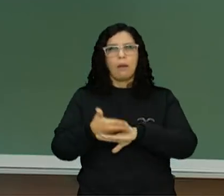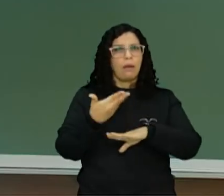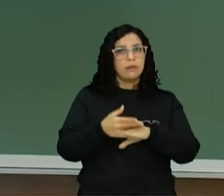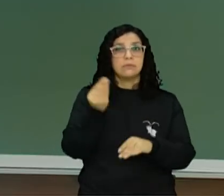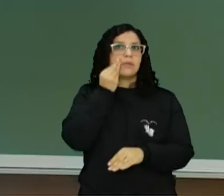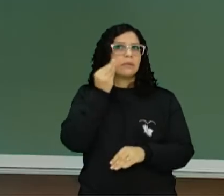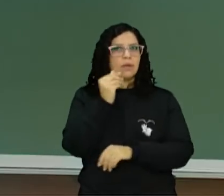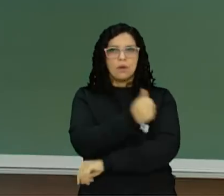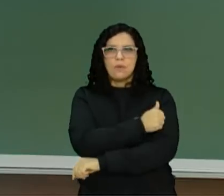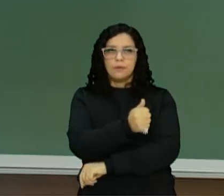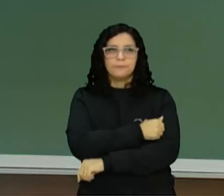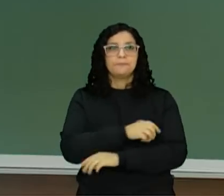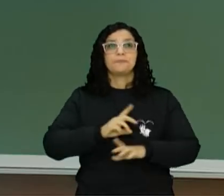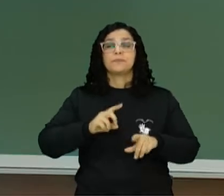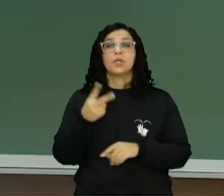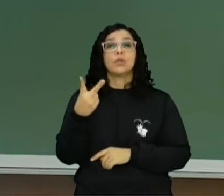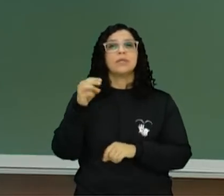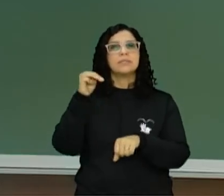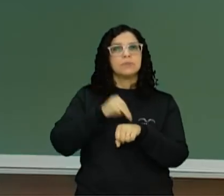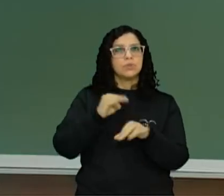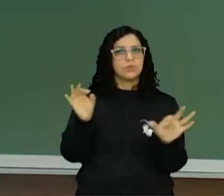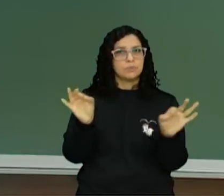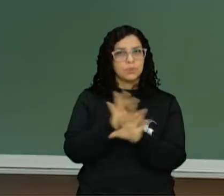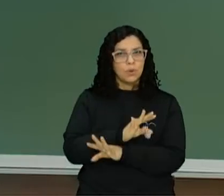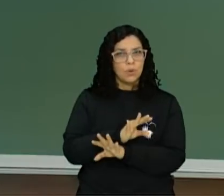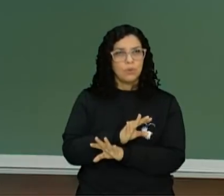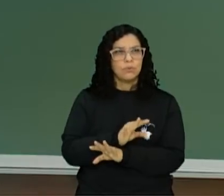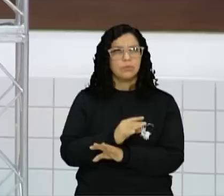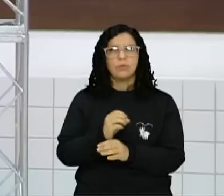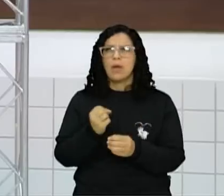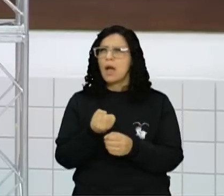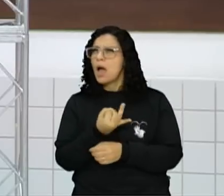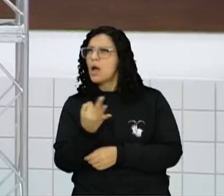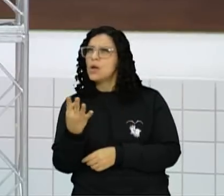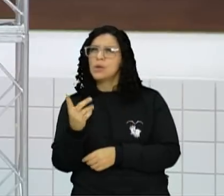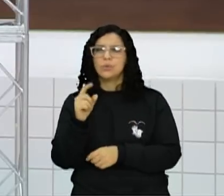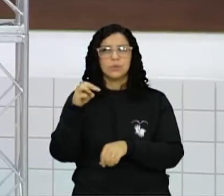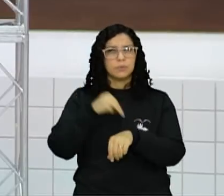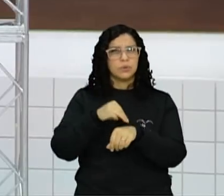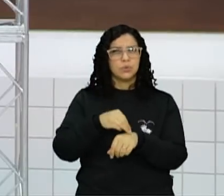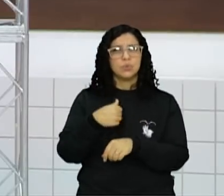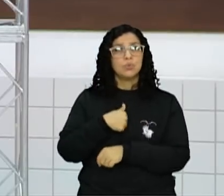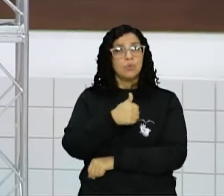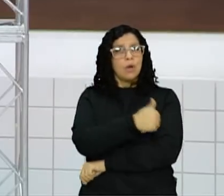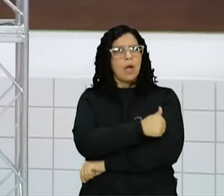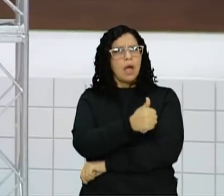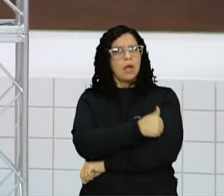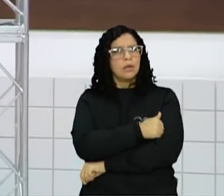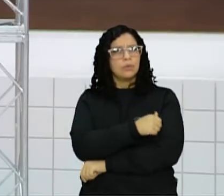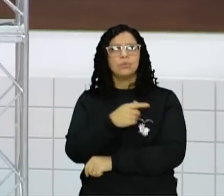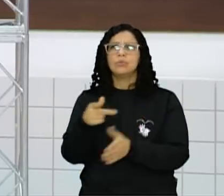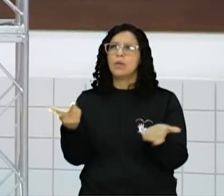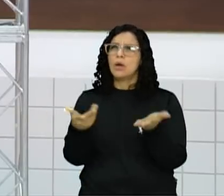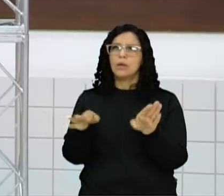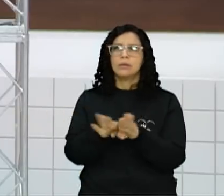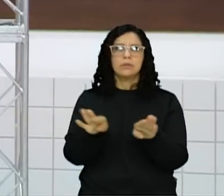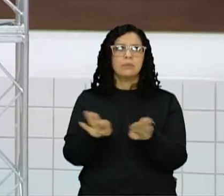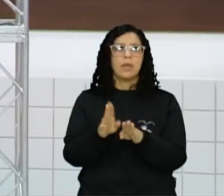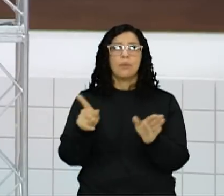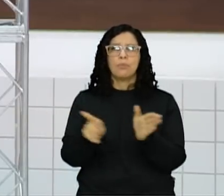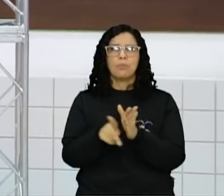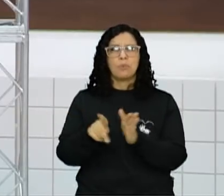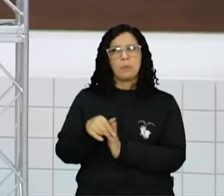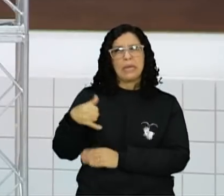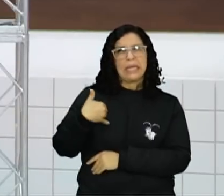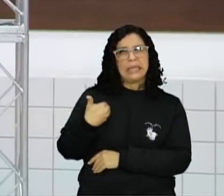essa soma. 2 minutos depois, ou poucos minutos depois, um determinado aluninho, ali no alto dos